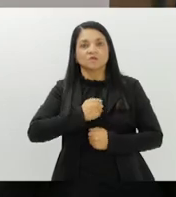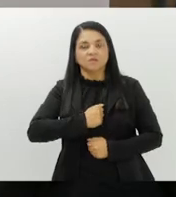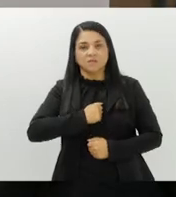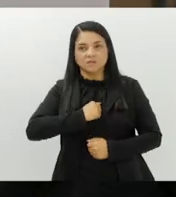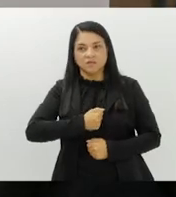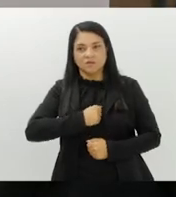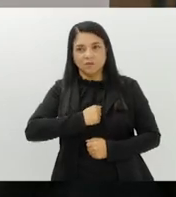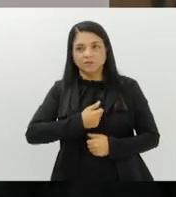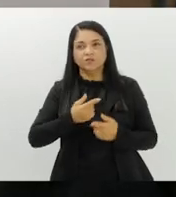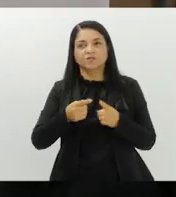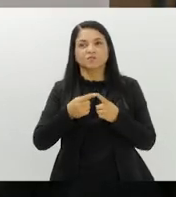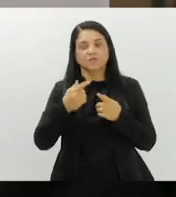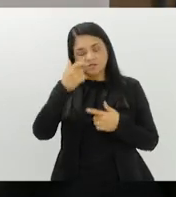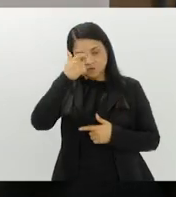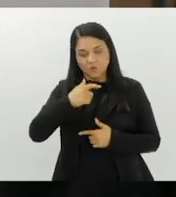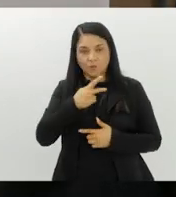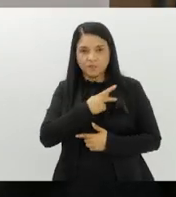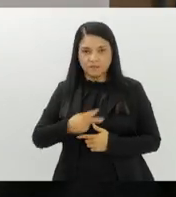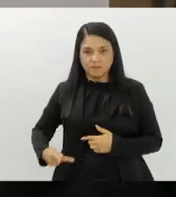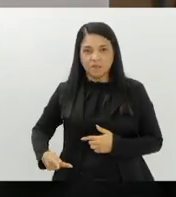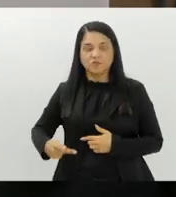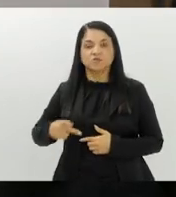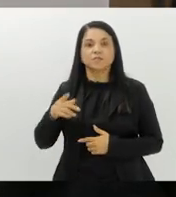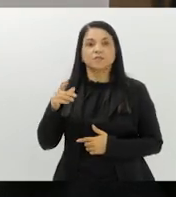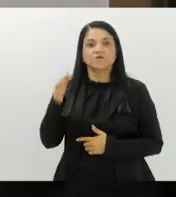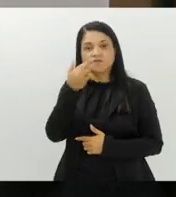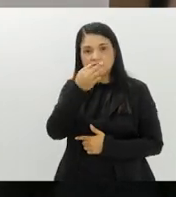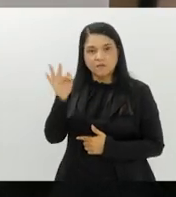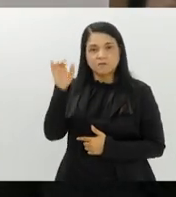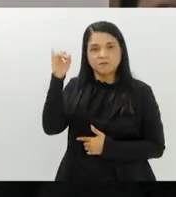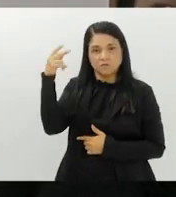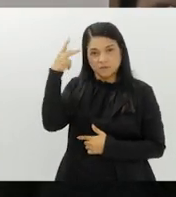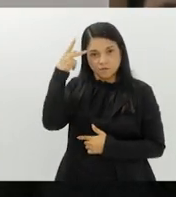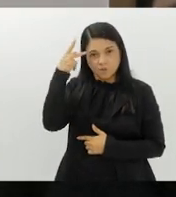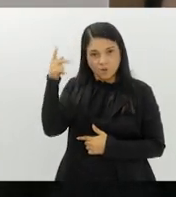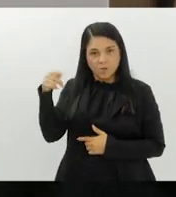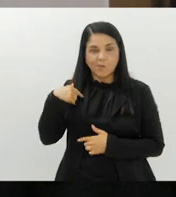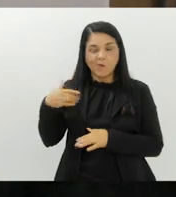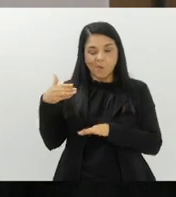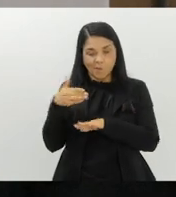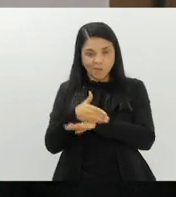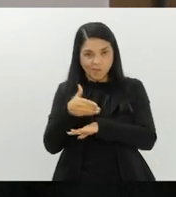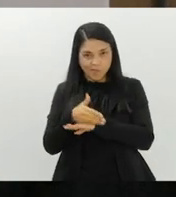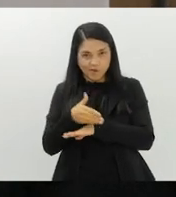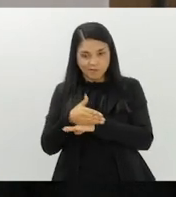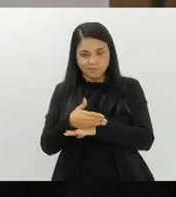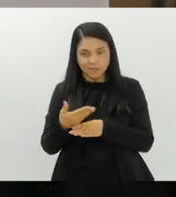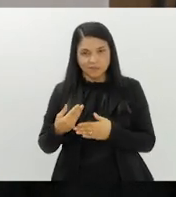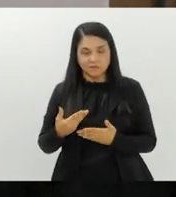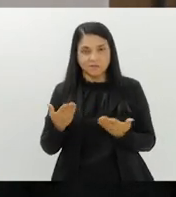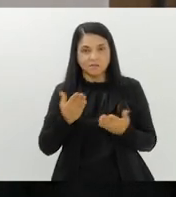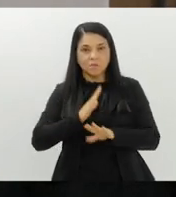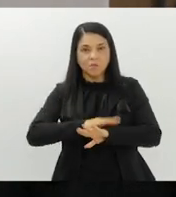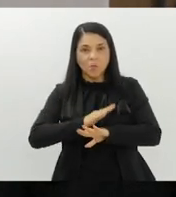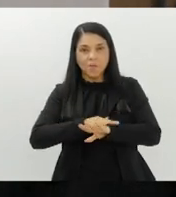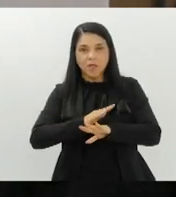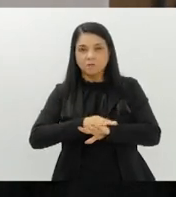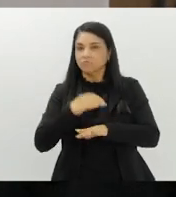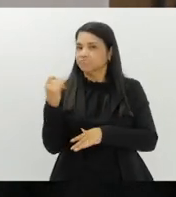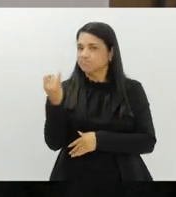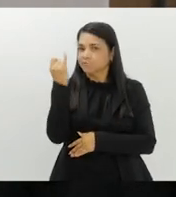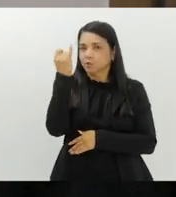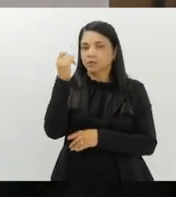bênção. Sou presidente de uma federação em São Paulo, né? Venho aqui participar desse momento tão ímpar para a